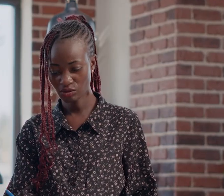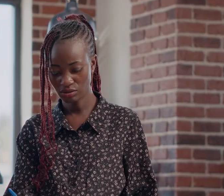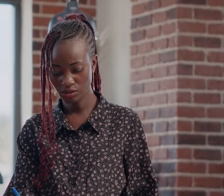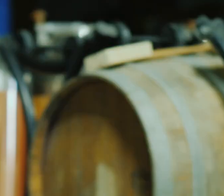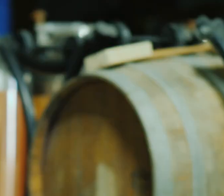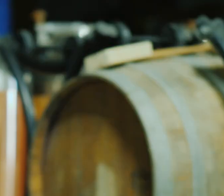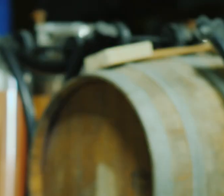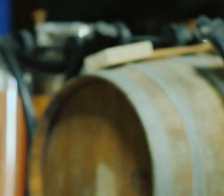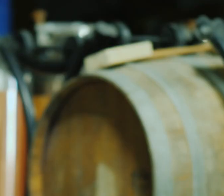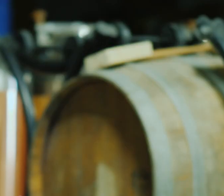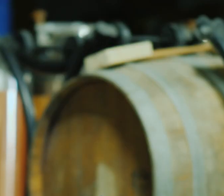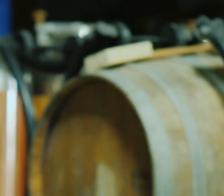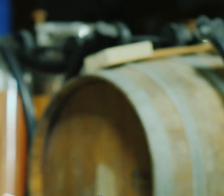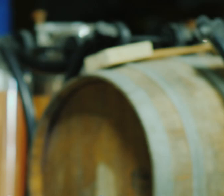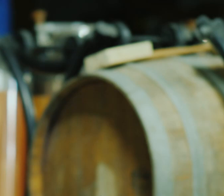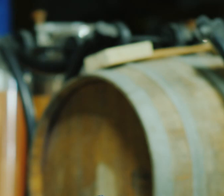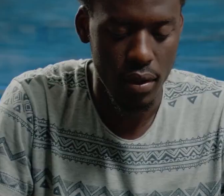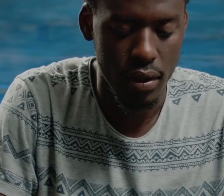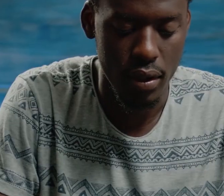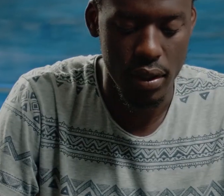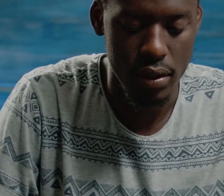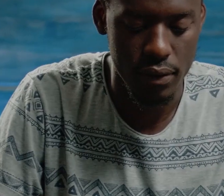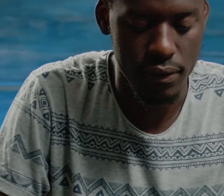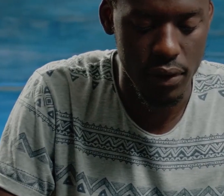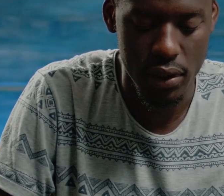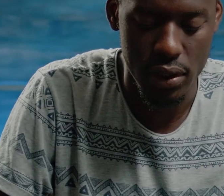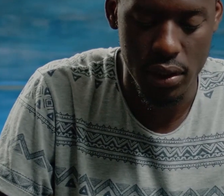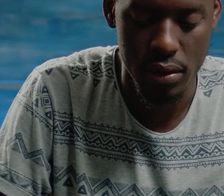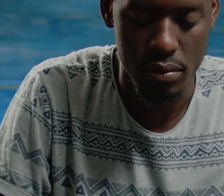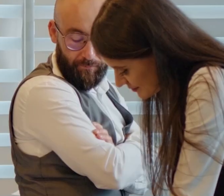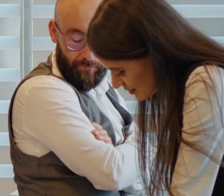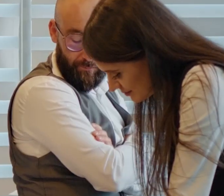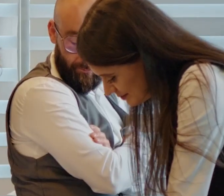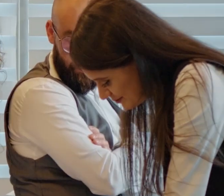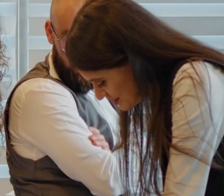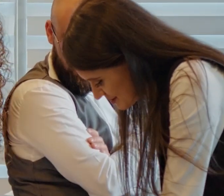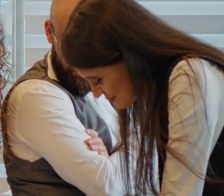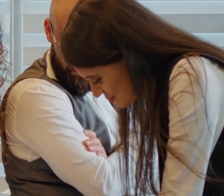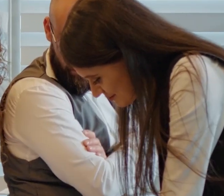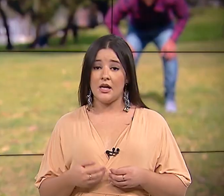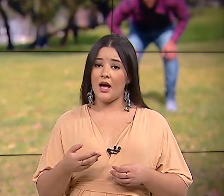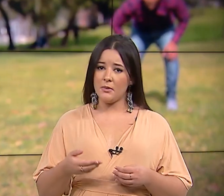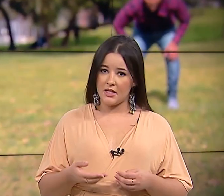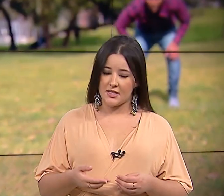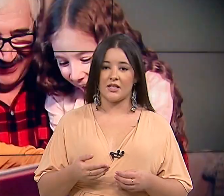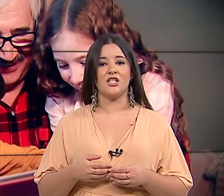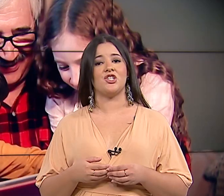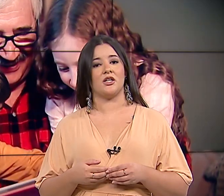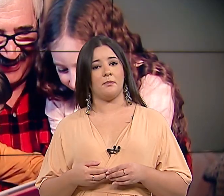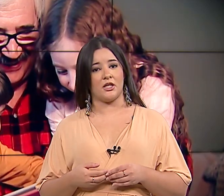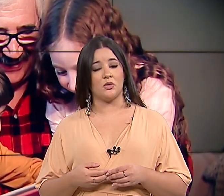iguais para homens e mulheres no Brasil? Este foi o tema central da 7ª edição do programa Pró-Equidade. A